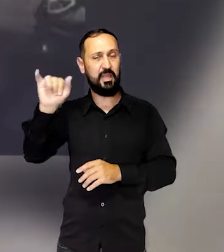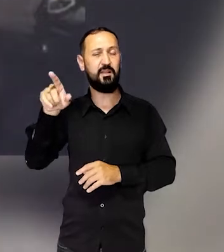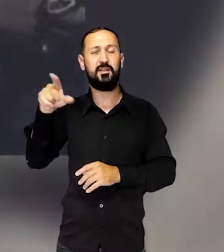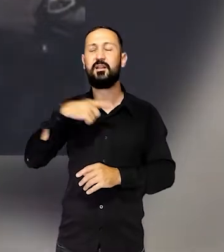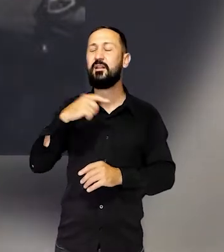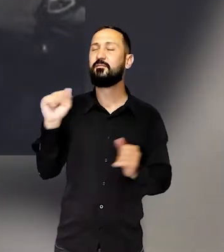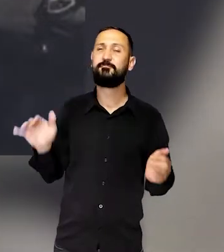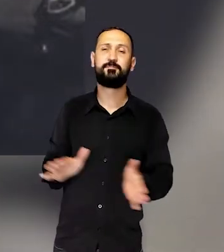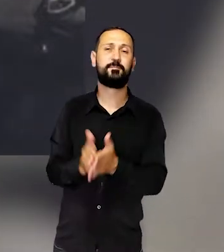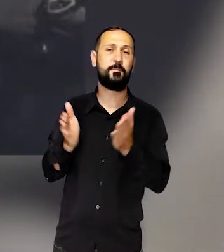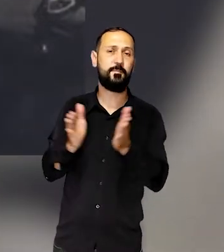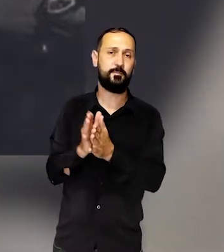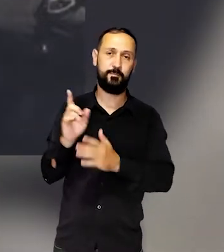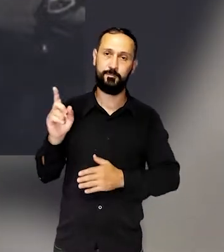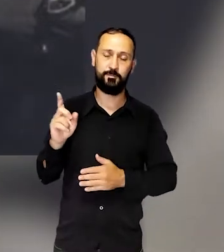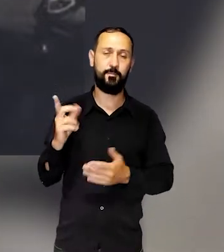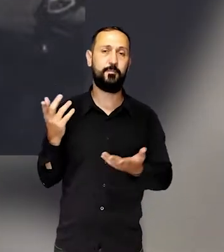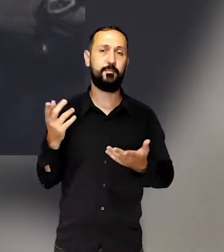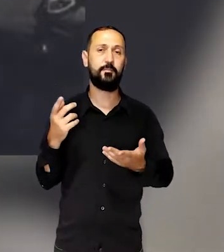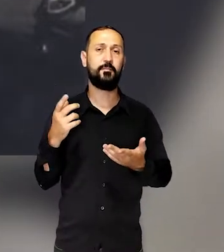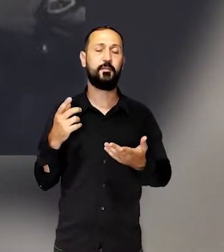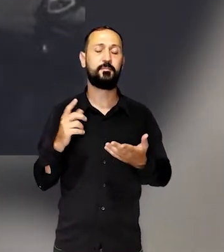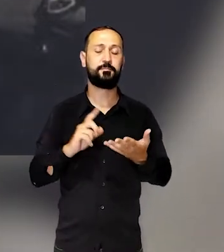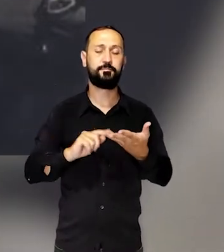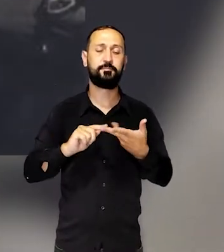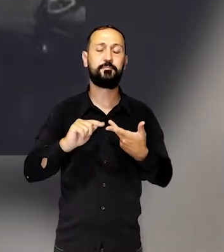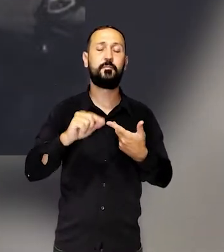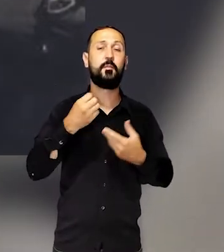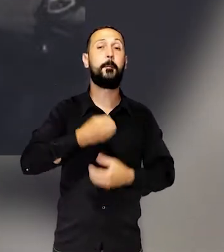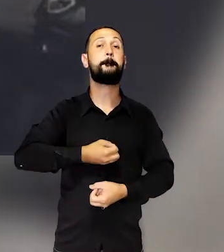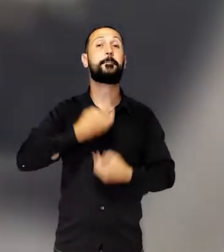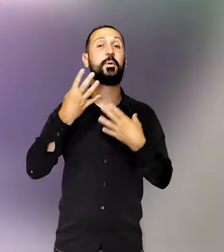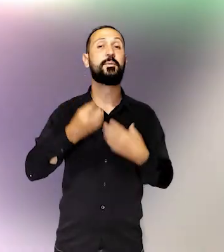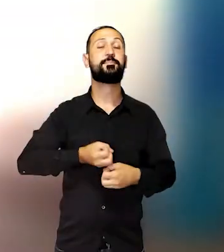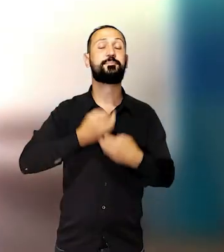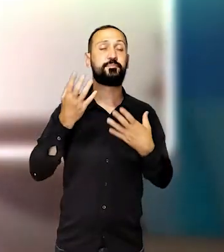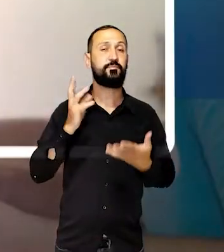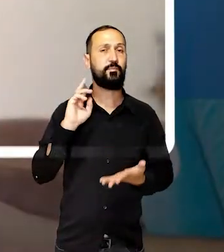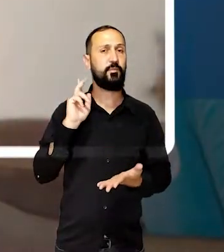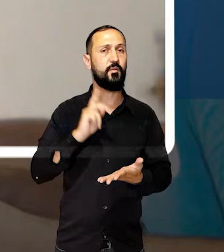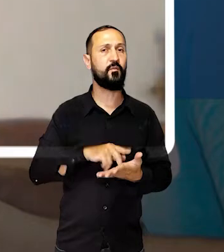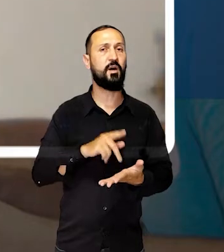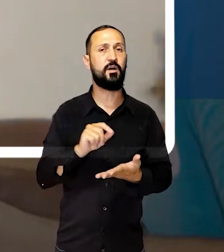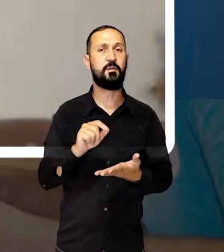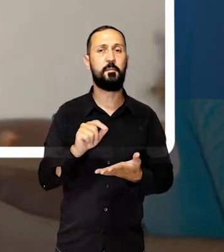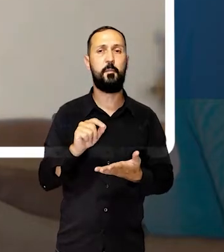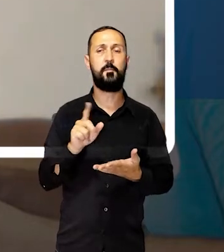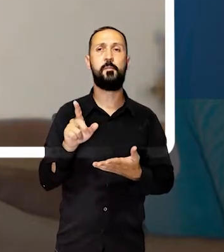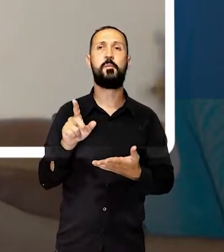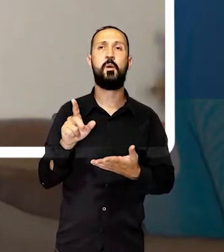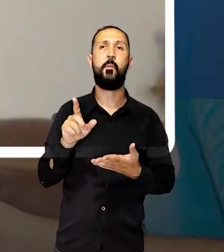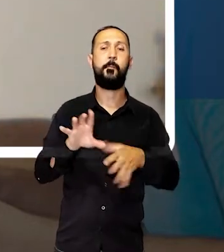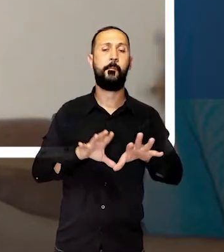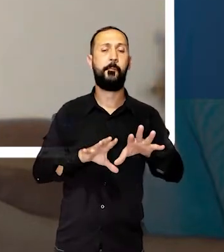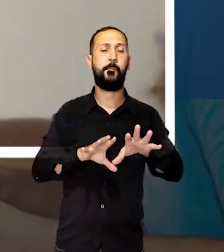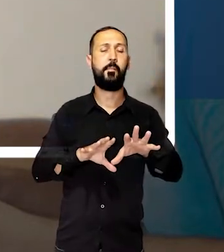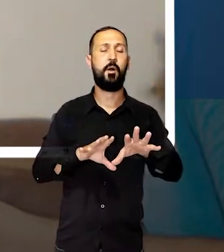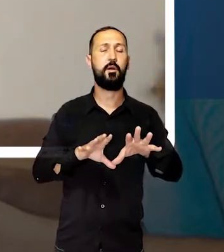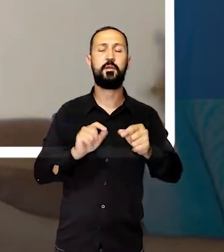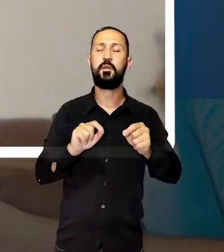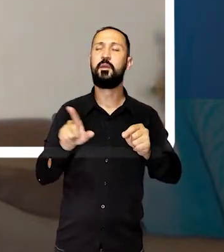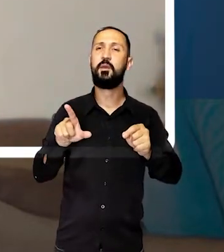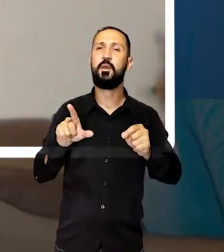a estrela da minha vida inteira. Então, são poetas que realmente